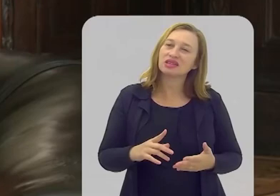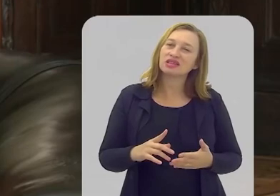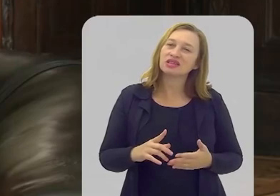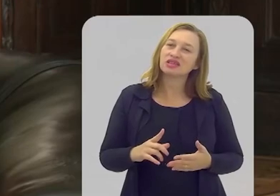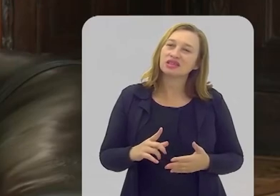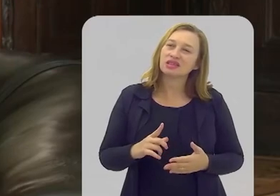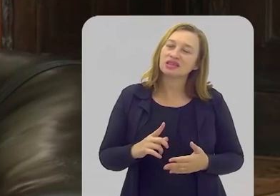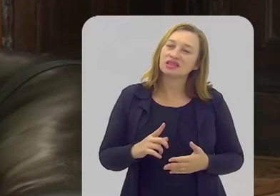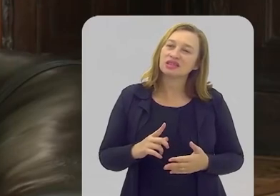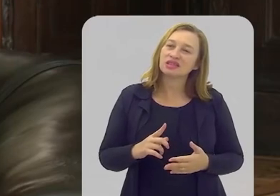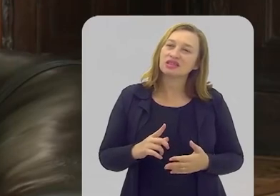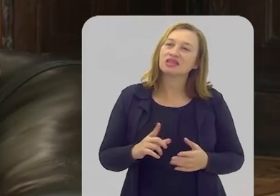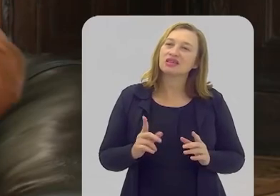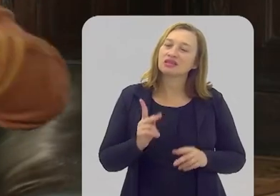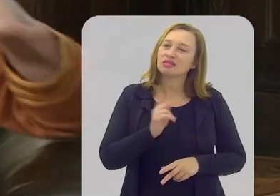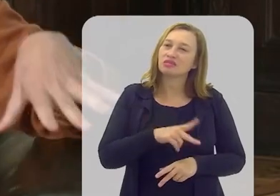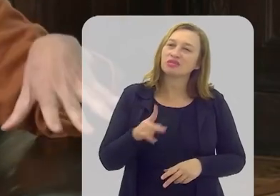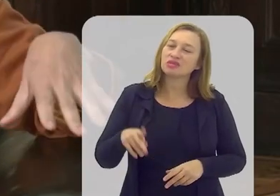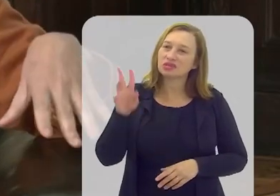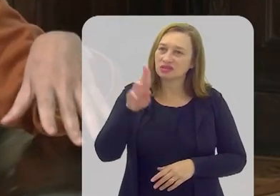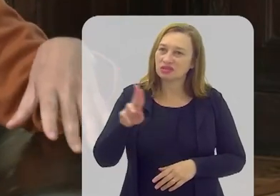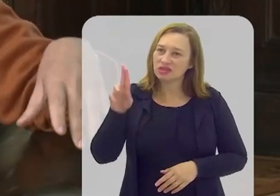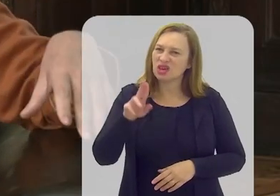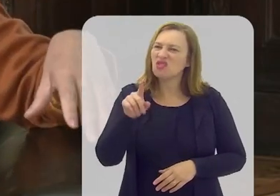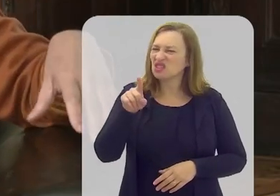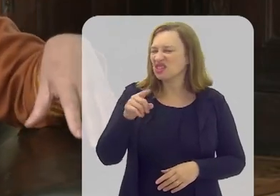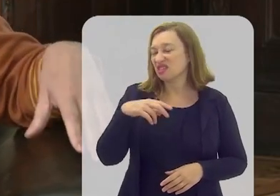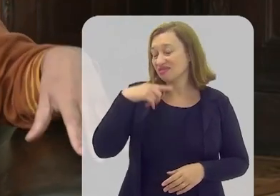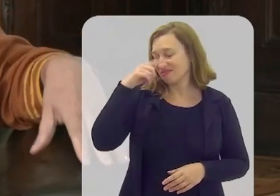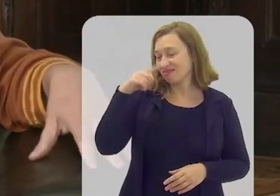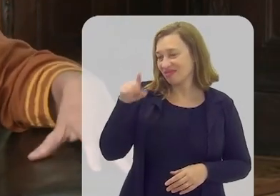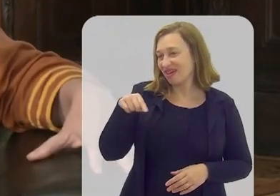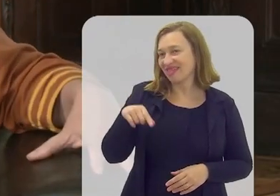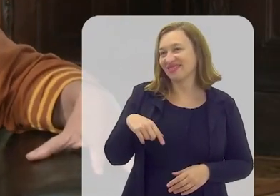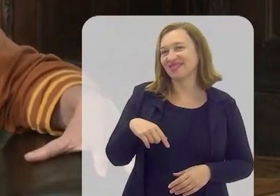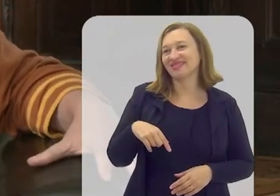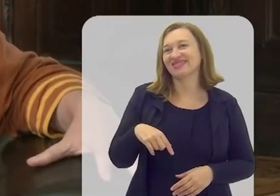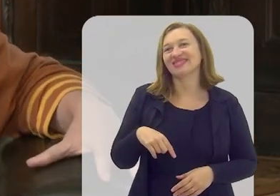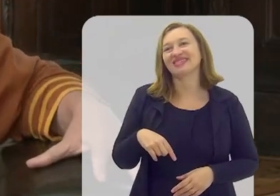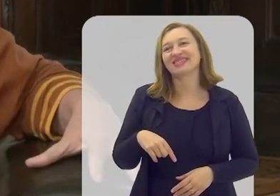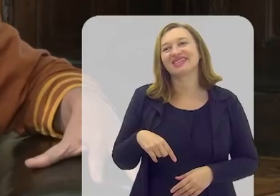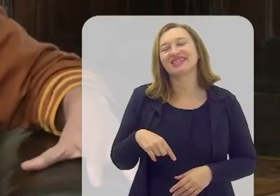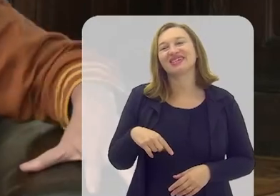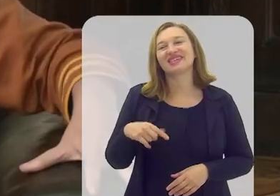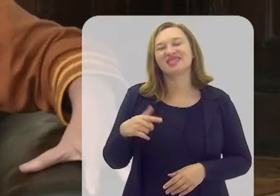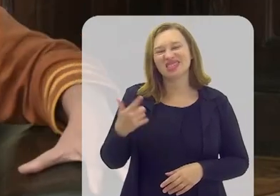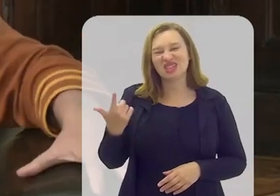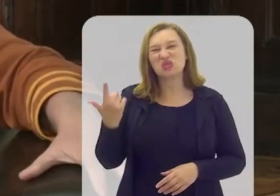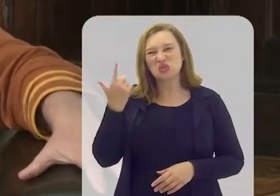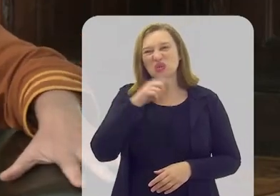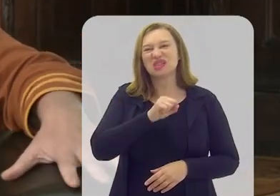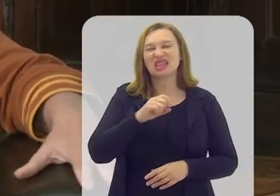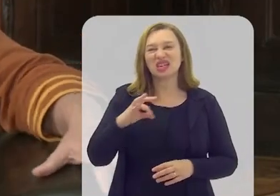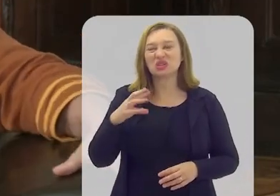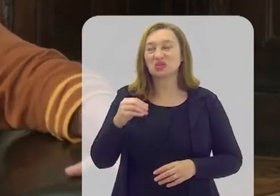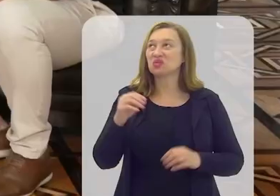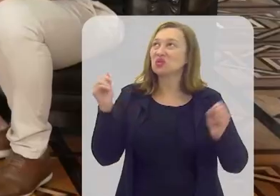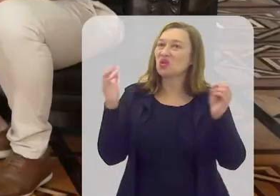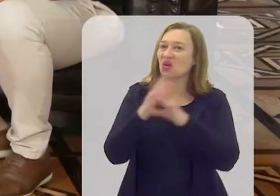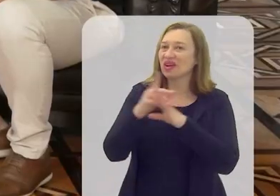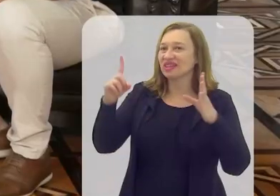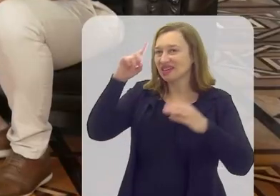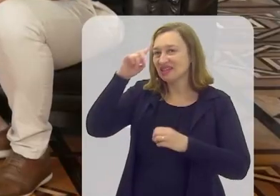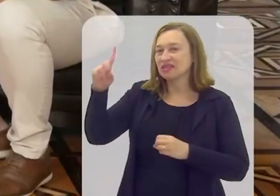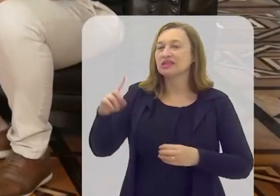arquitetura, então eu tinha acabado de sair... Você também foi professora? Professora universitária. Mas você é metida, né, Alana? Você é conquistadora,